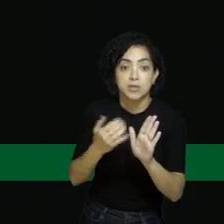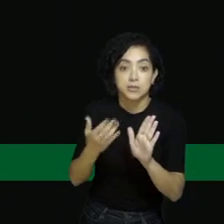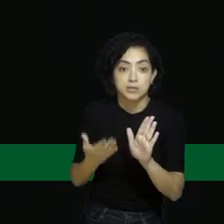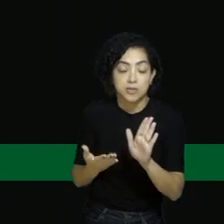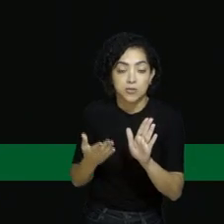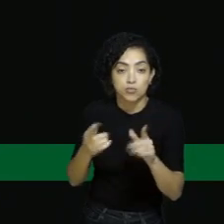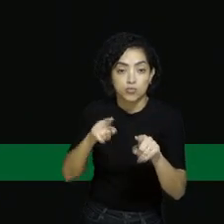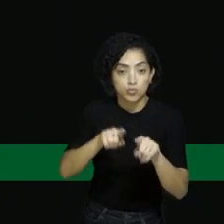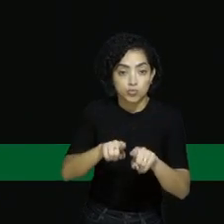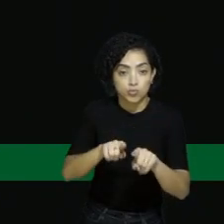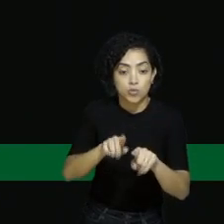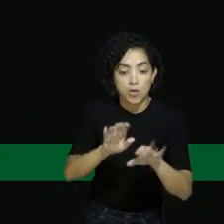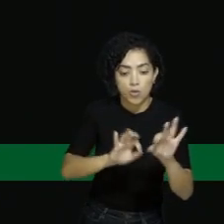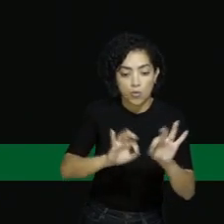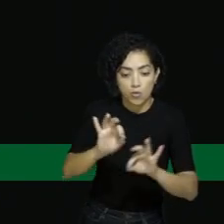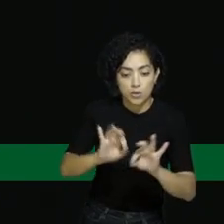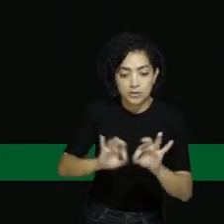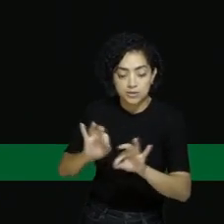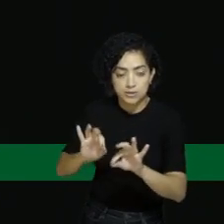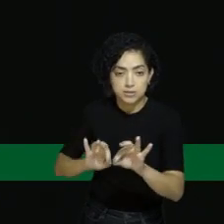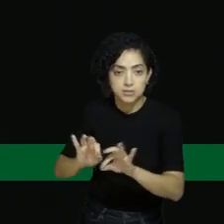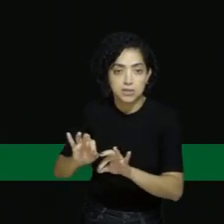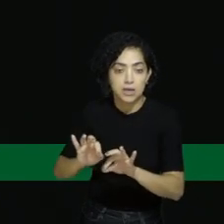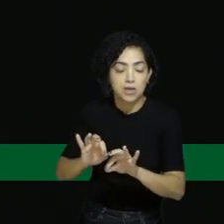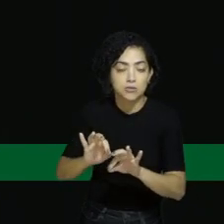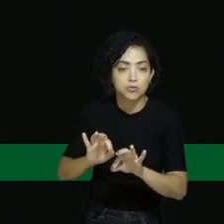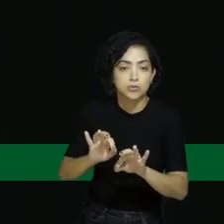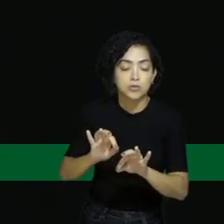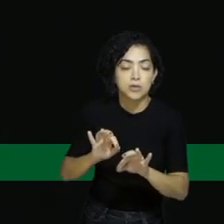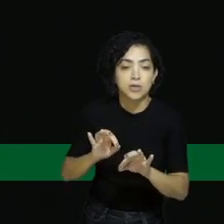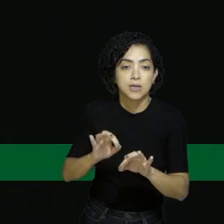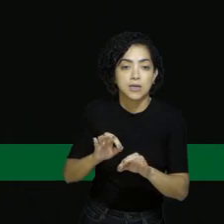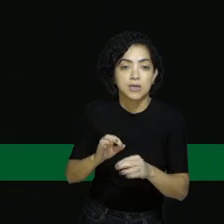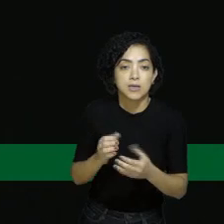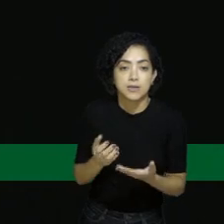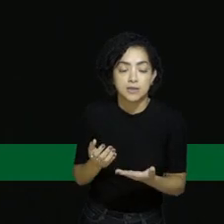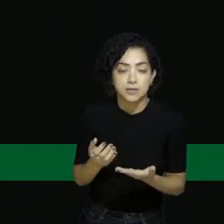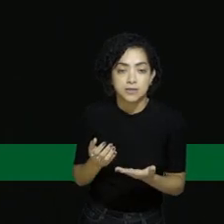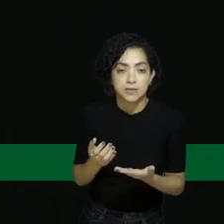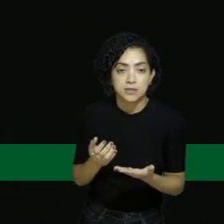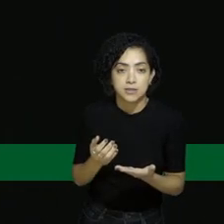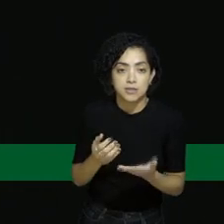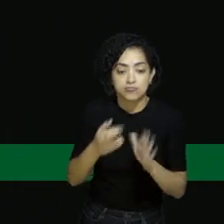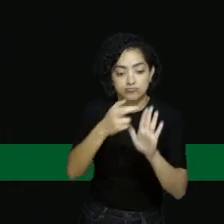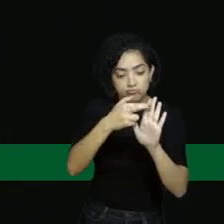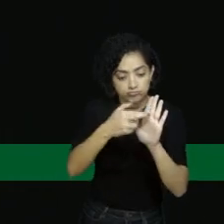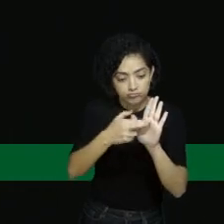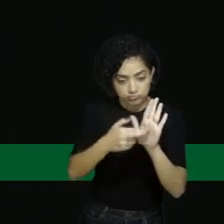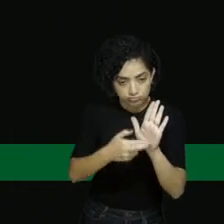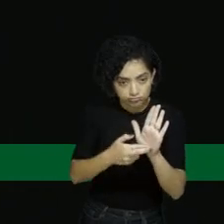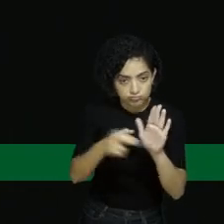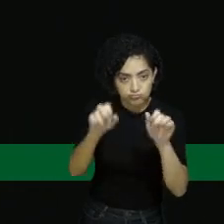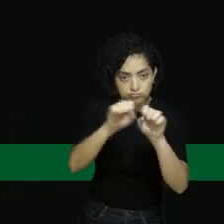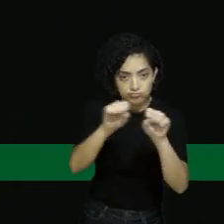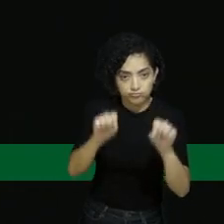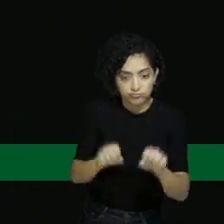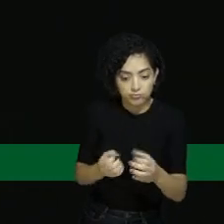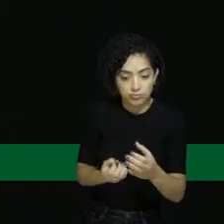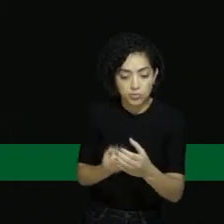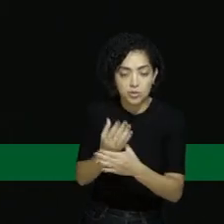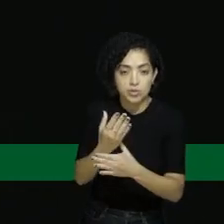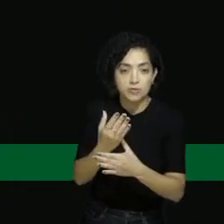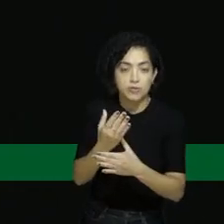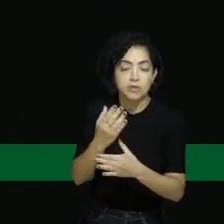integrado, organizado e inspirado nos princípios do sistema que nasceram na